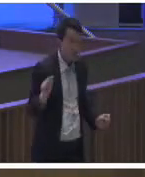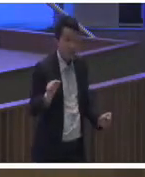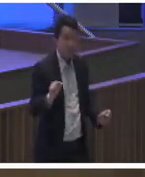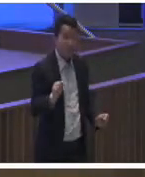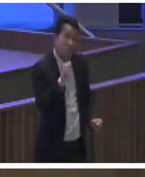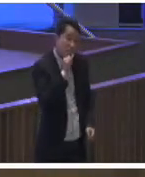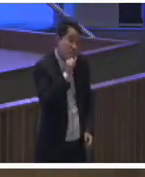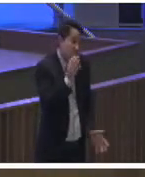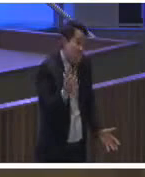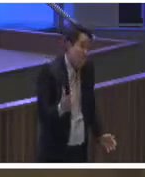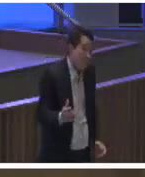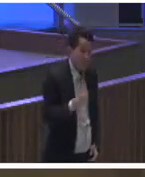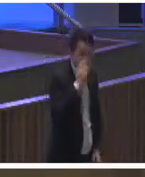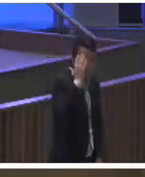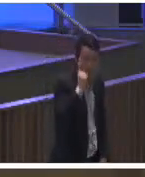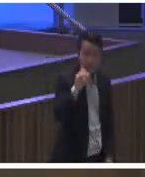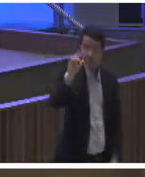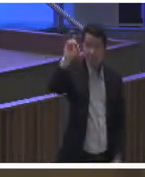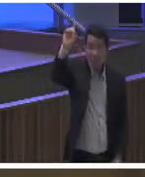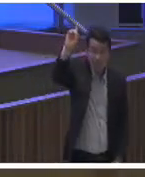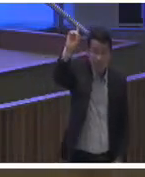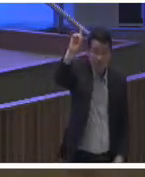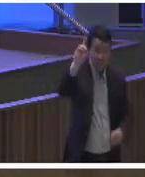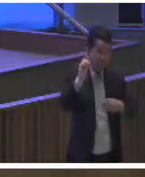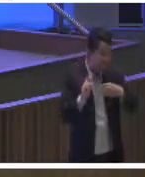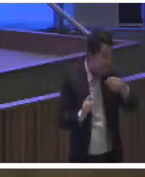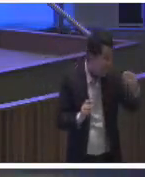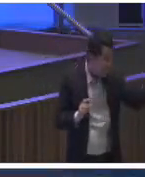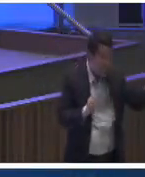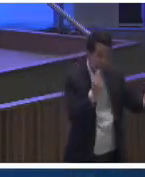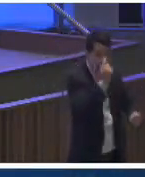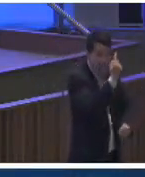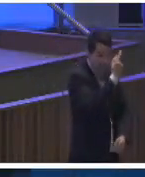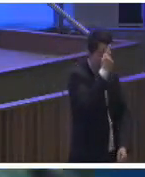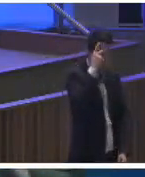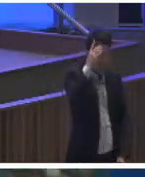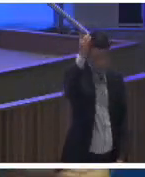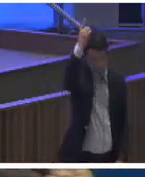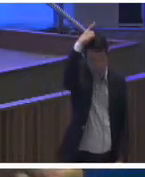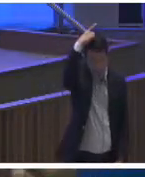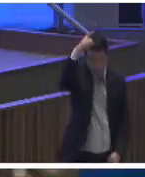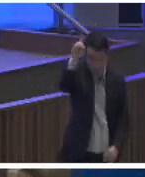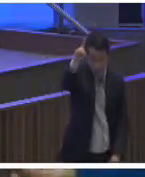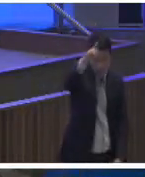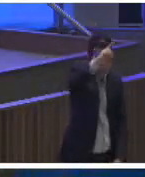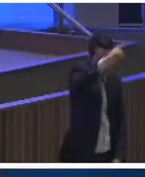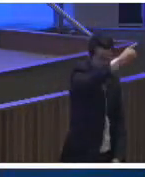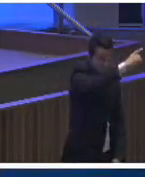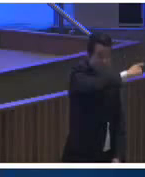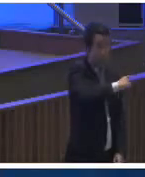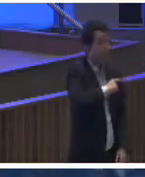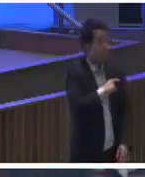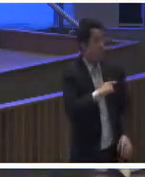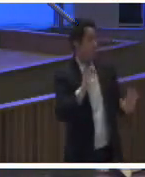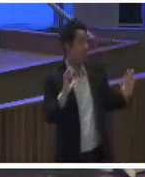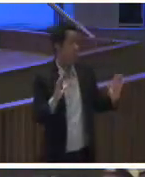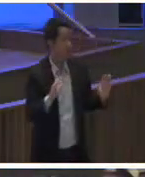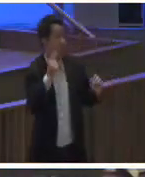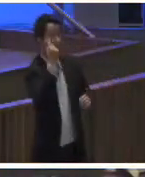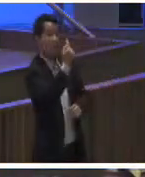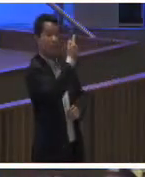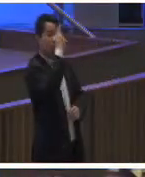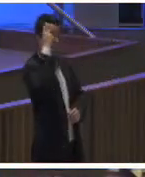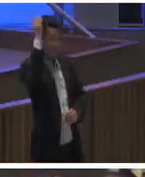dando armas para você? Cada pessoa que nasceu em Cristo Jesus foi selada pelo Espírito Santo e recebeu pelo menos um